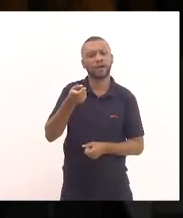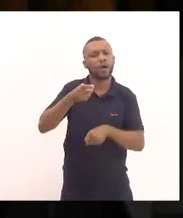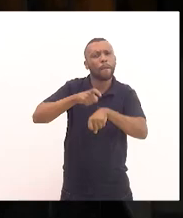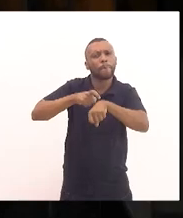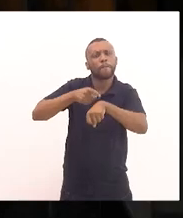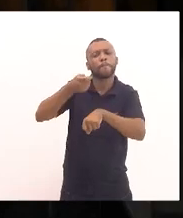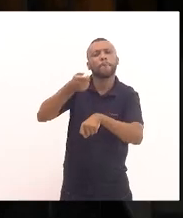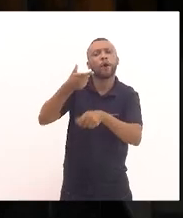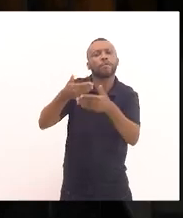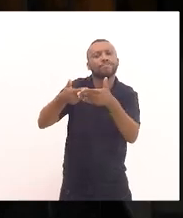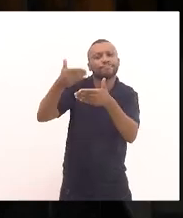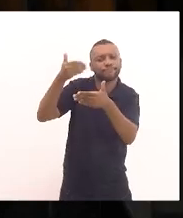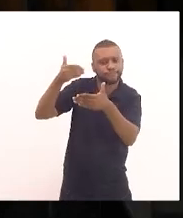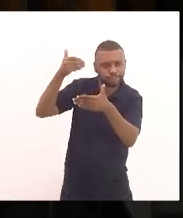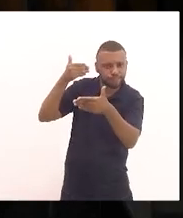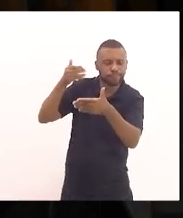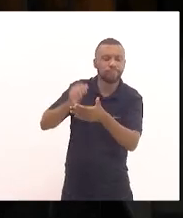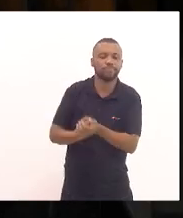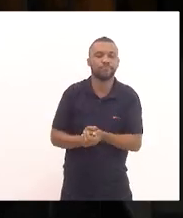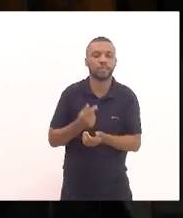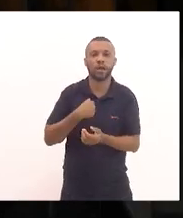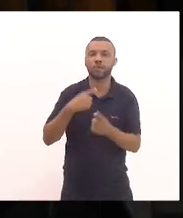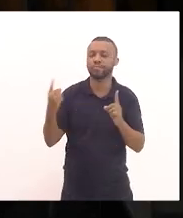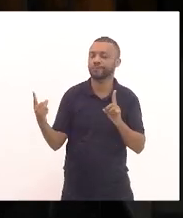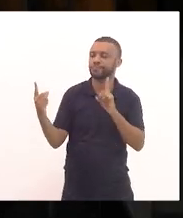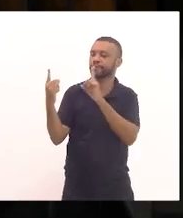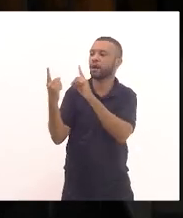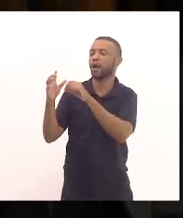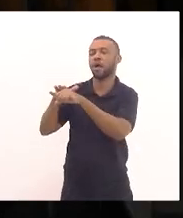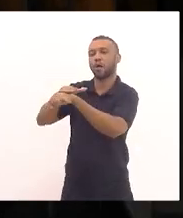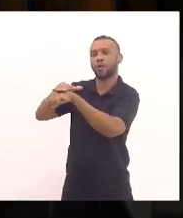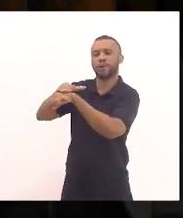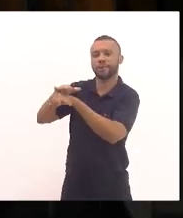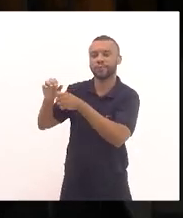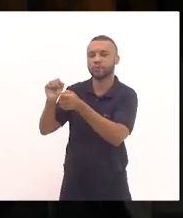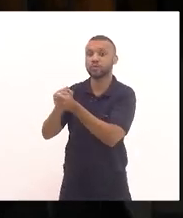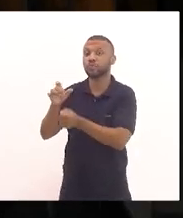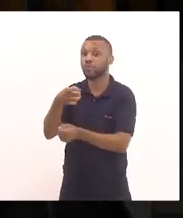Valdec Carneiro, eu estive conversando com o